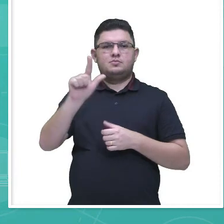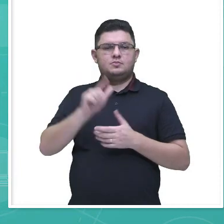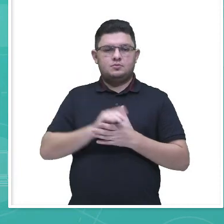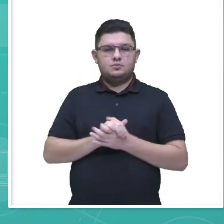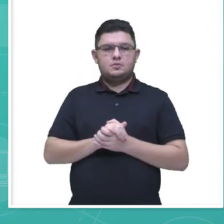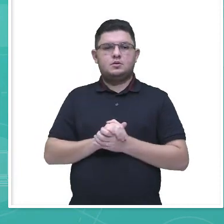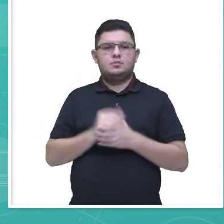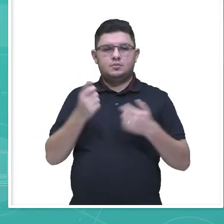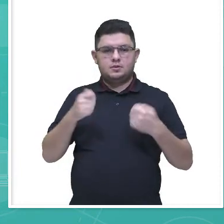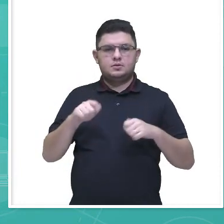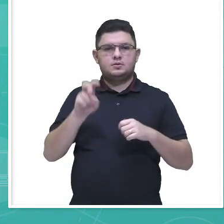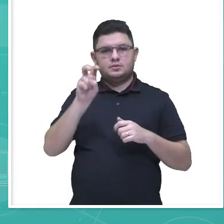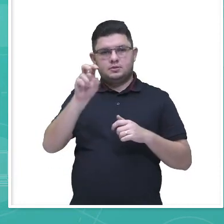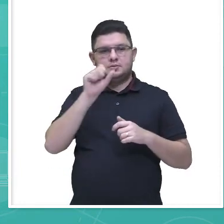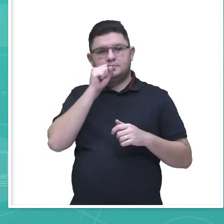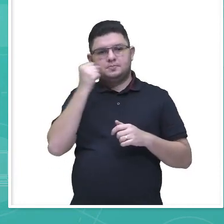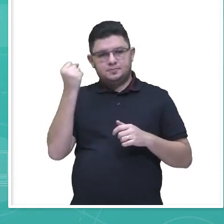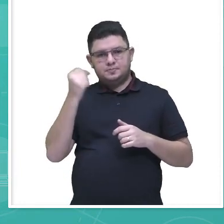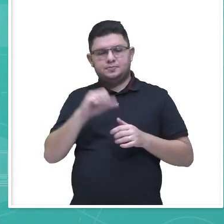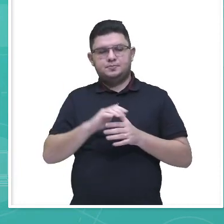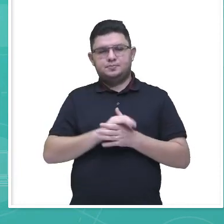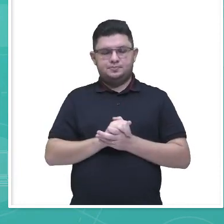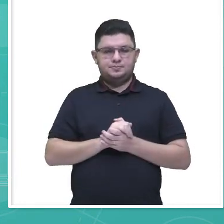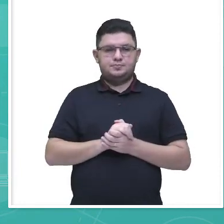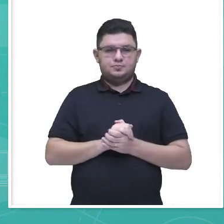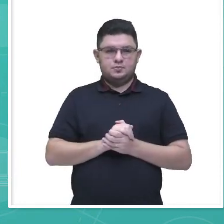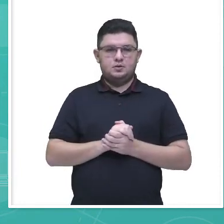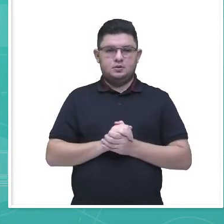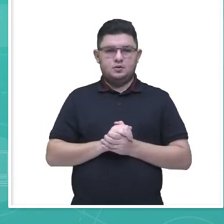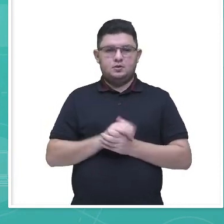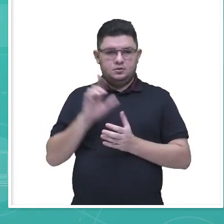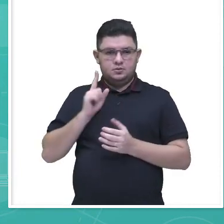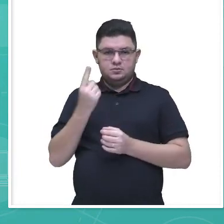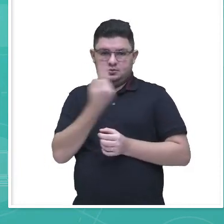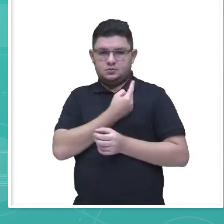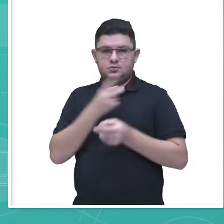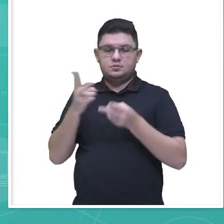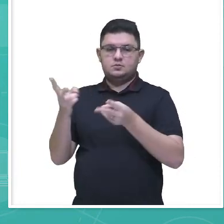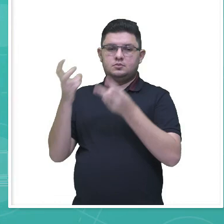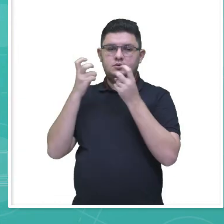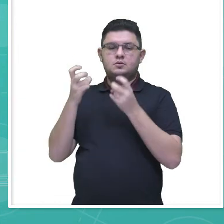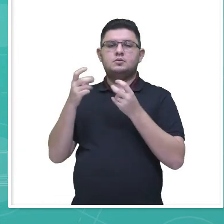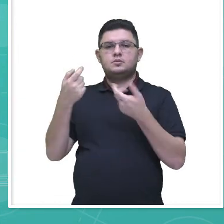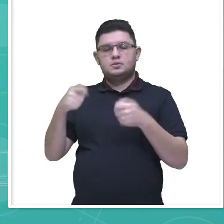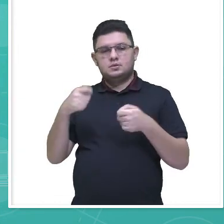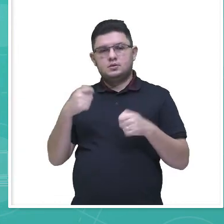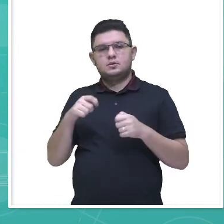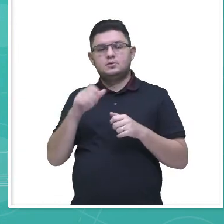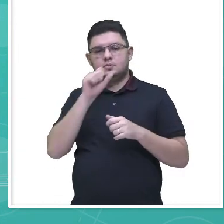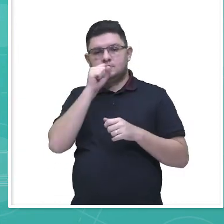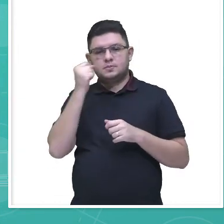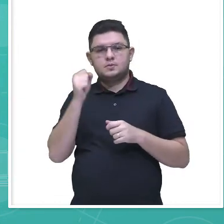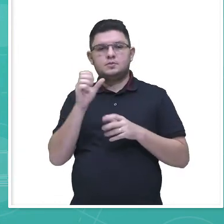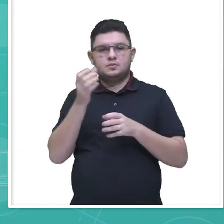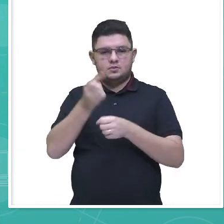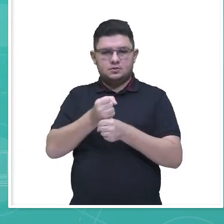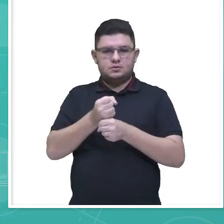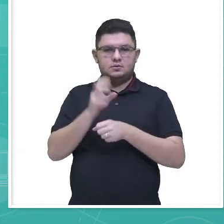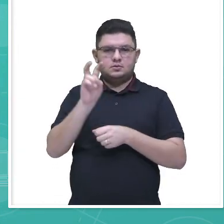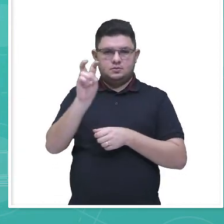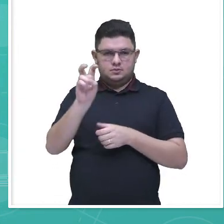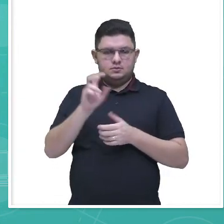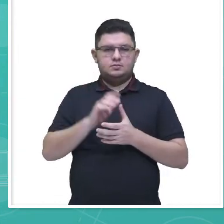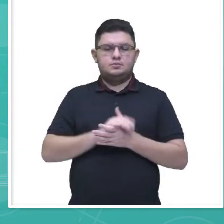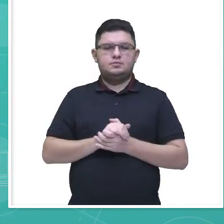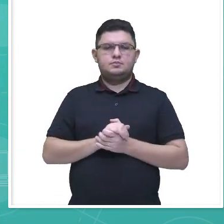5 pães, certo? Que é o que a gente está observando ali, ó. Ele vai precisar levar 5 pães para ter um total de 1 quilo, né?